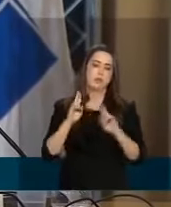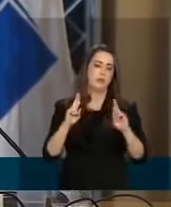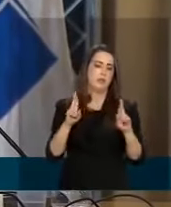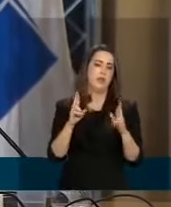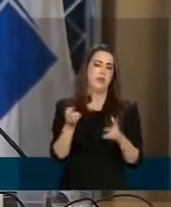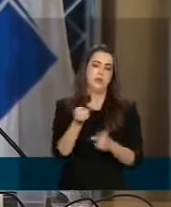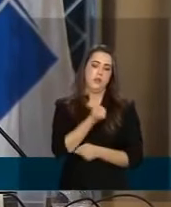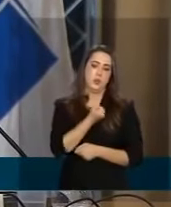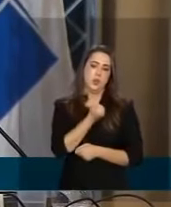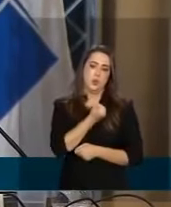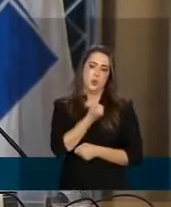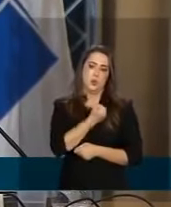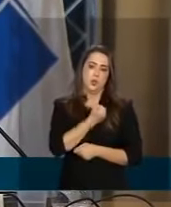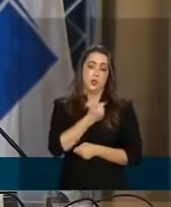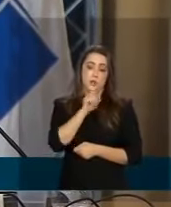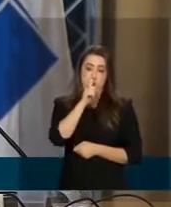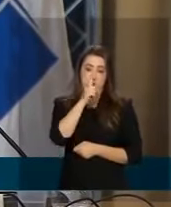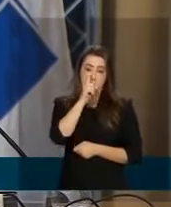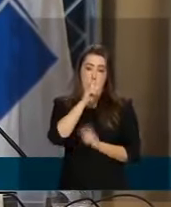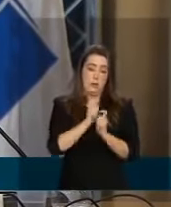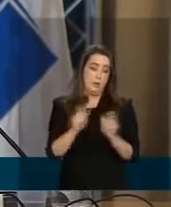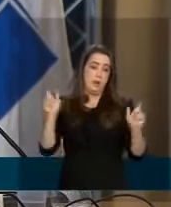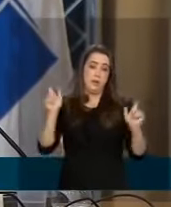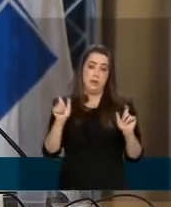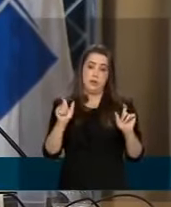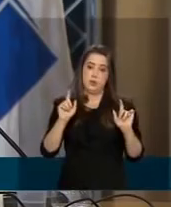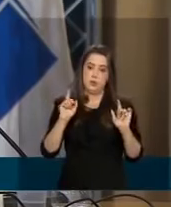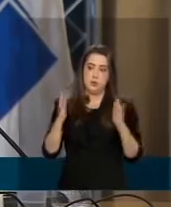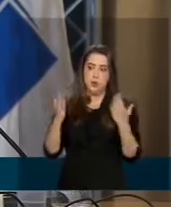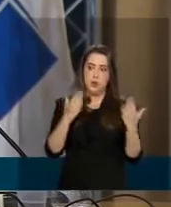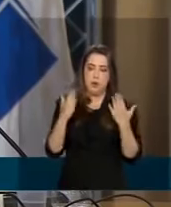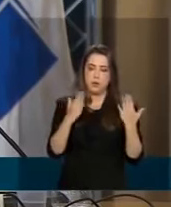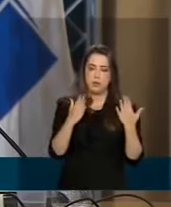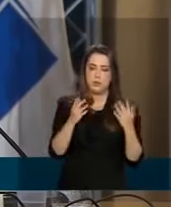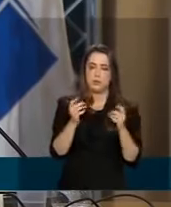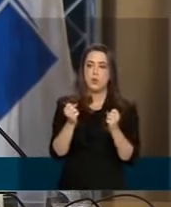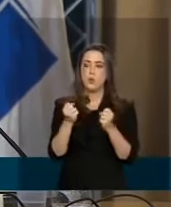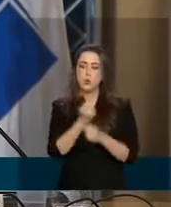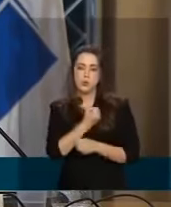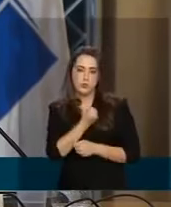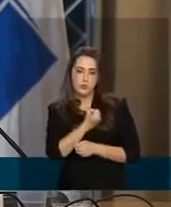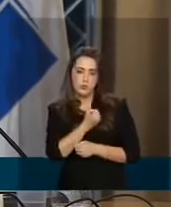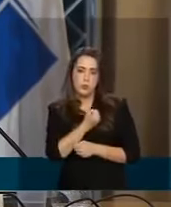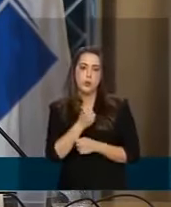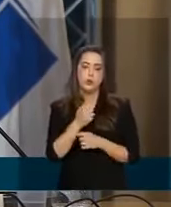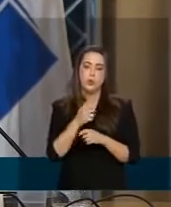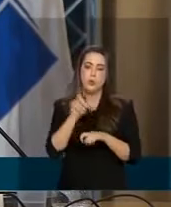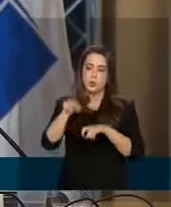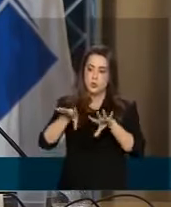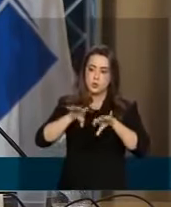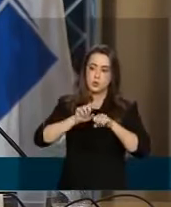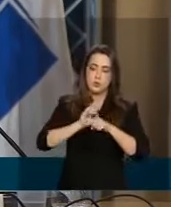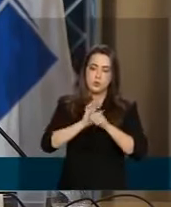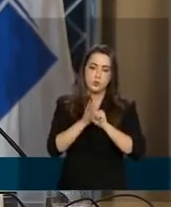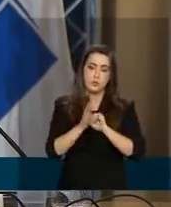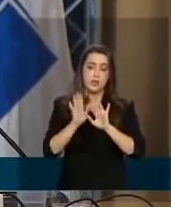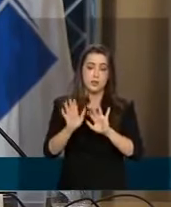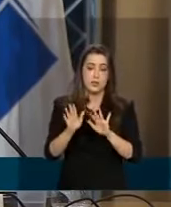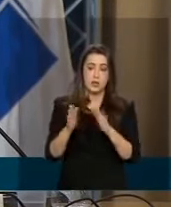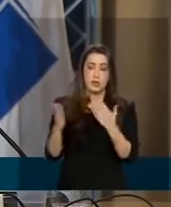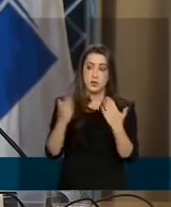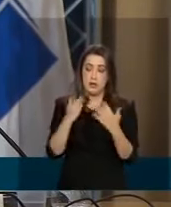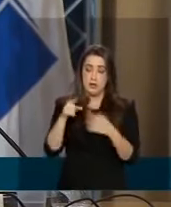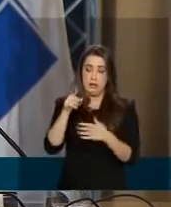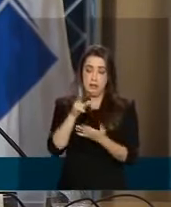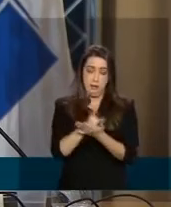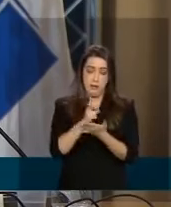número de coleta aumentasse, paralelamente que aumentasse o número de casos confirmados. Nessa mesma